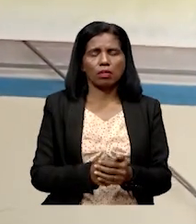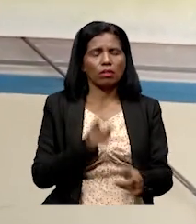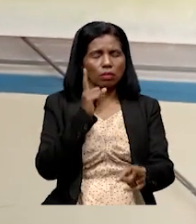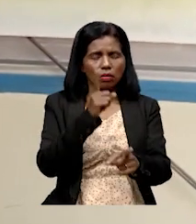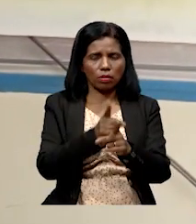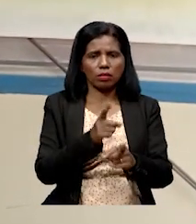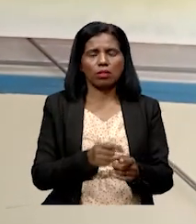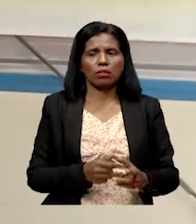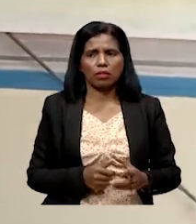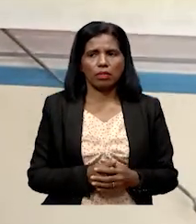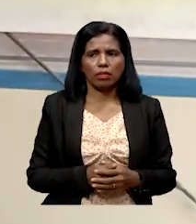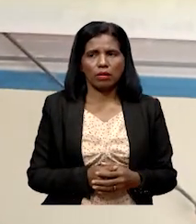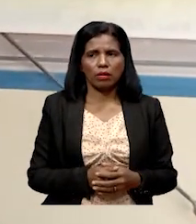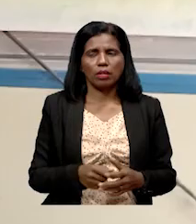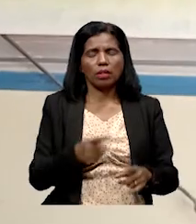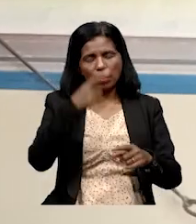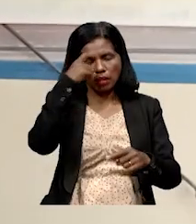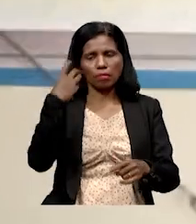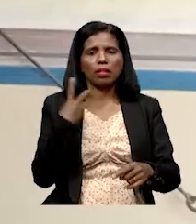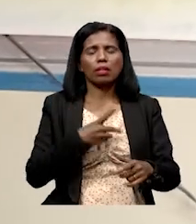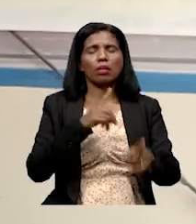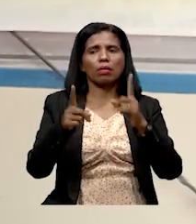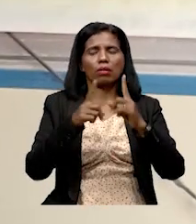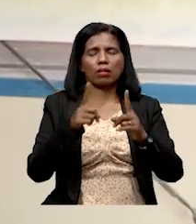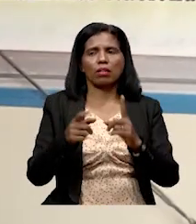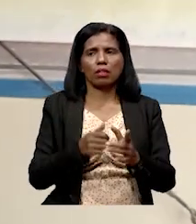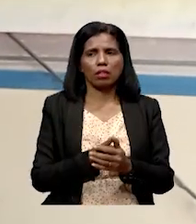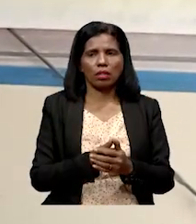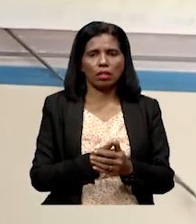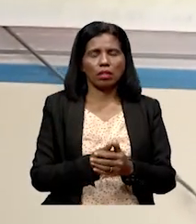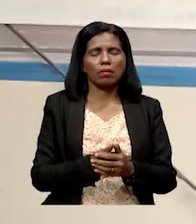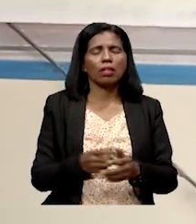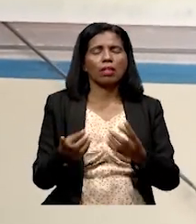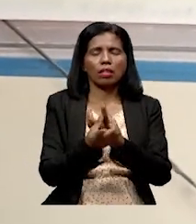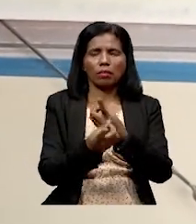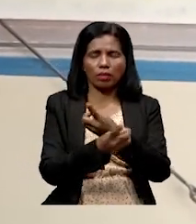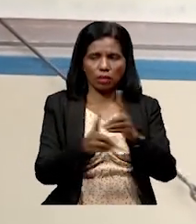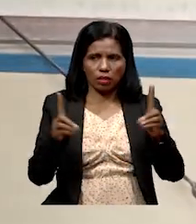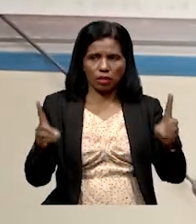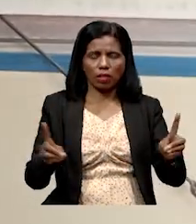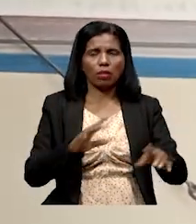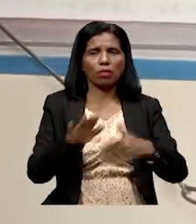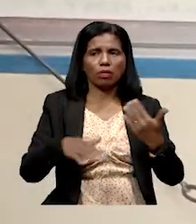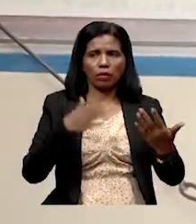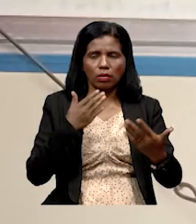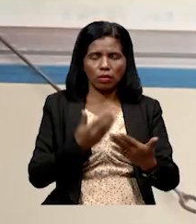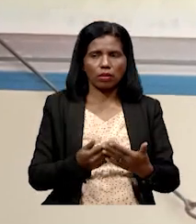los ne também está colhendo de natur ordem democrático né ordem democrática maioria é